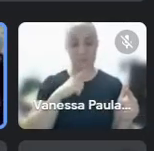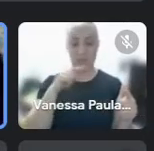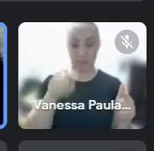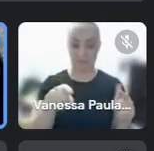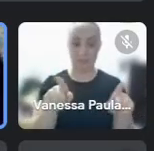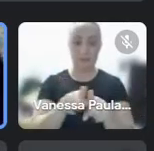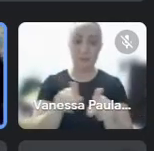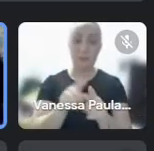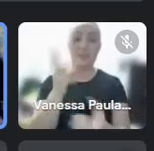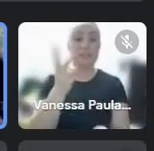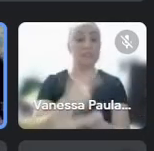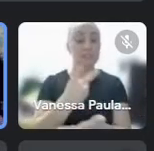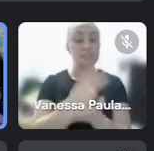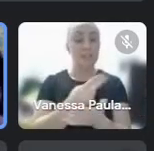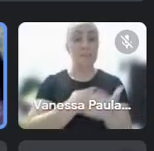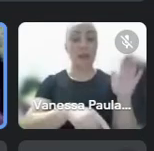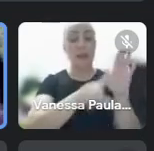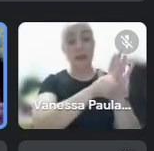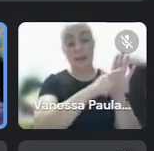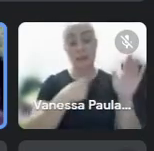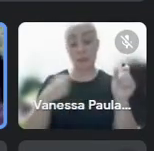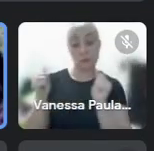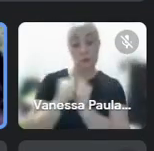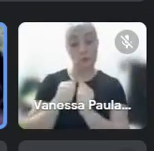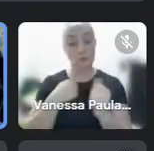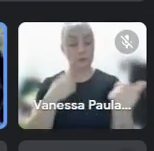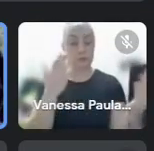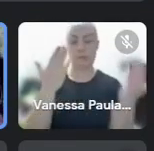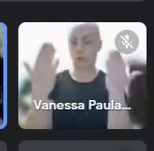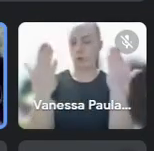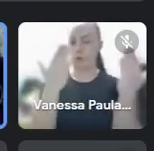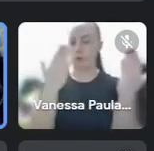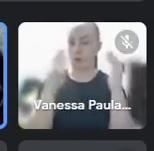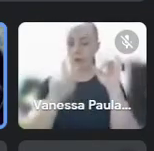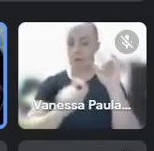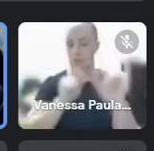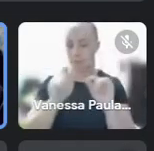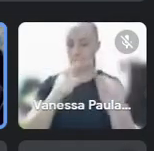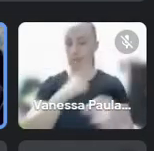lei sempre do nosso lado para comparar os achados.